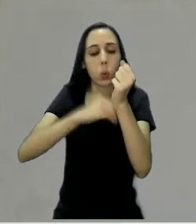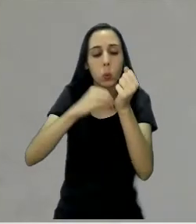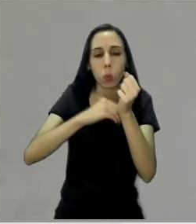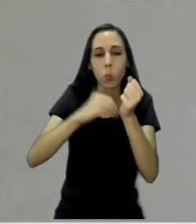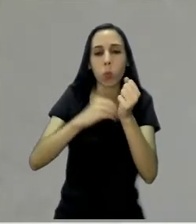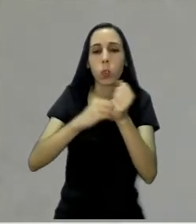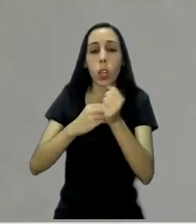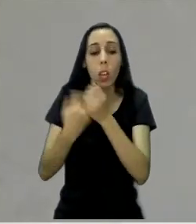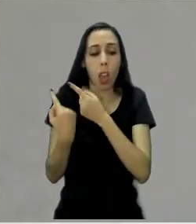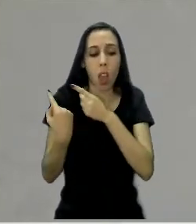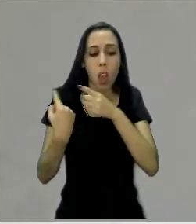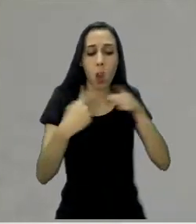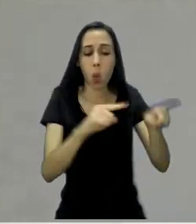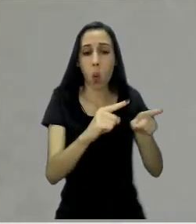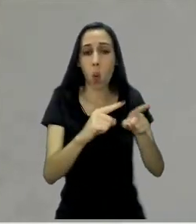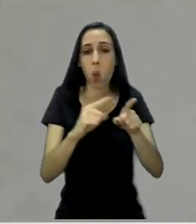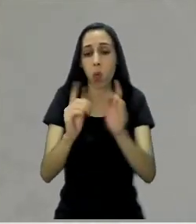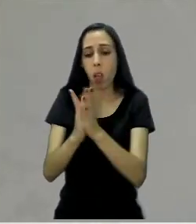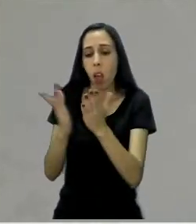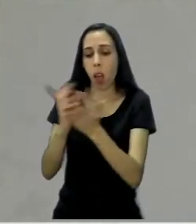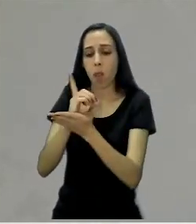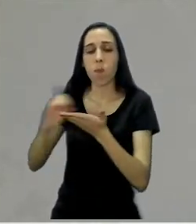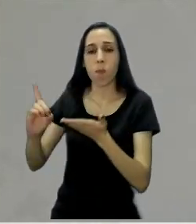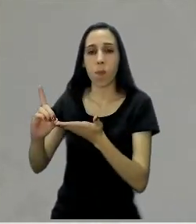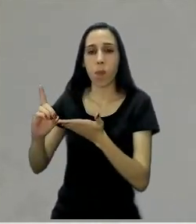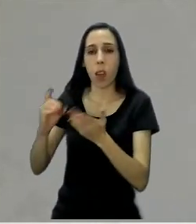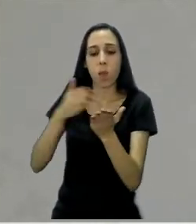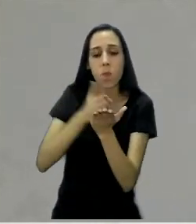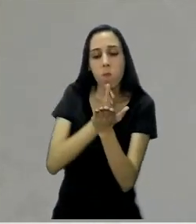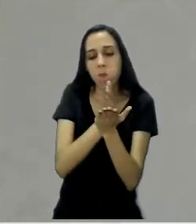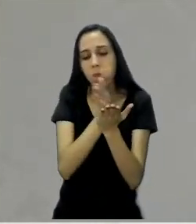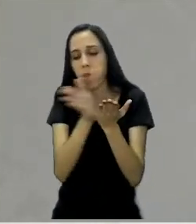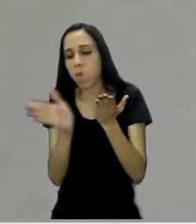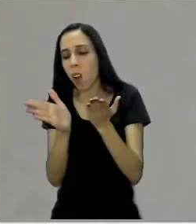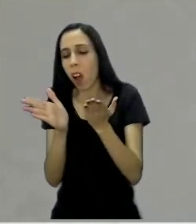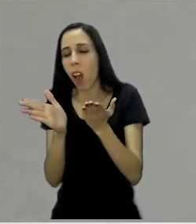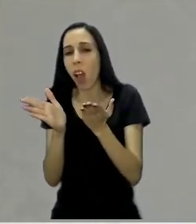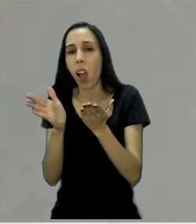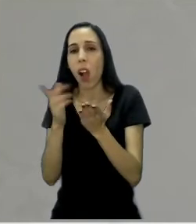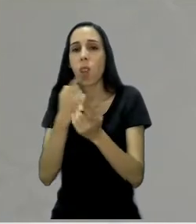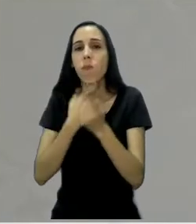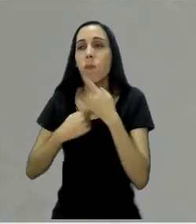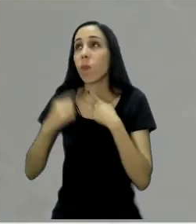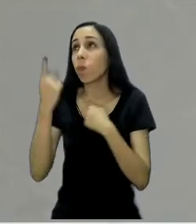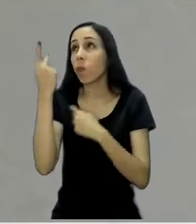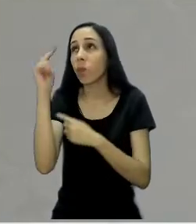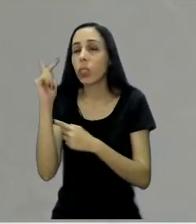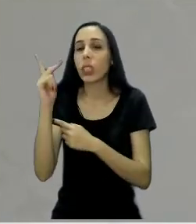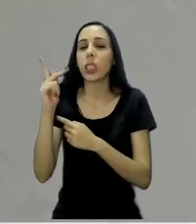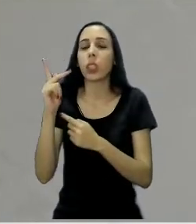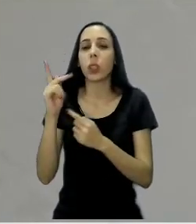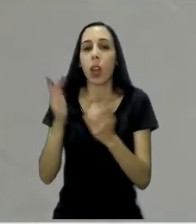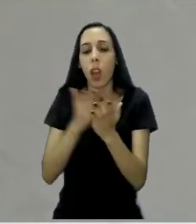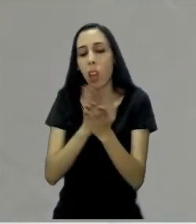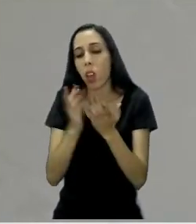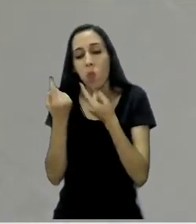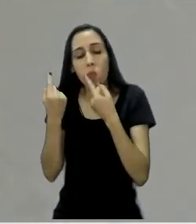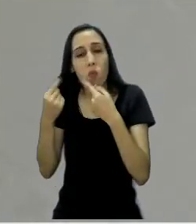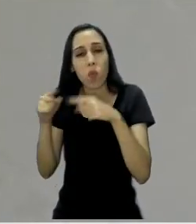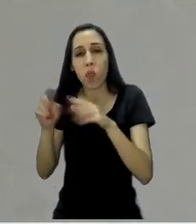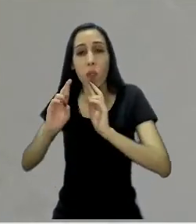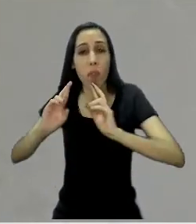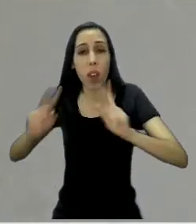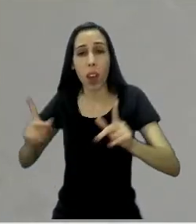votos interiores que contradizem a palavra de Deus e que contradizem a vontade de Deus